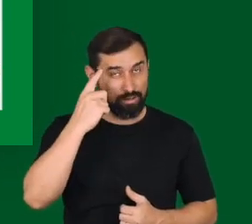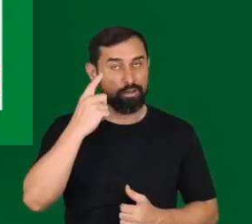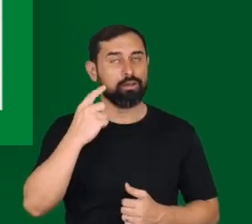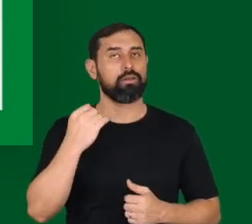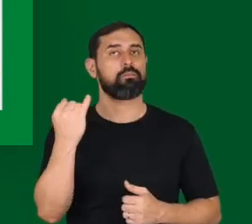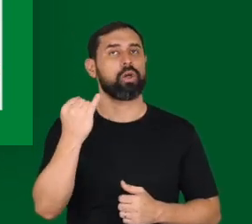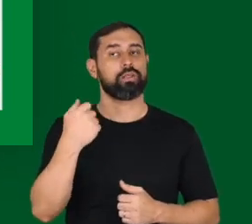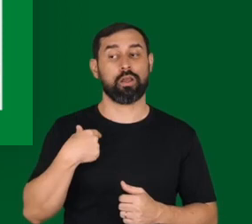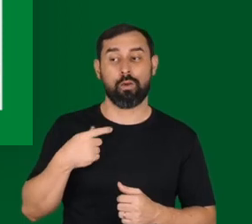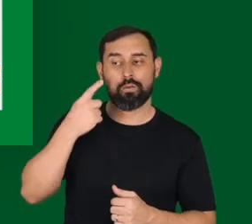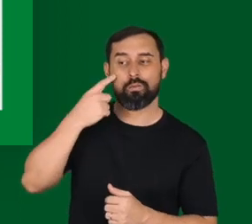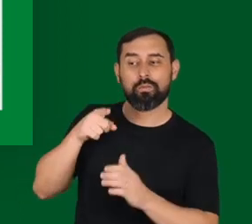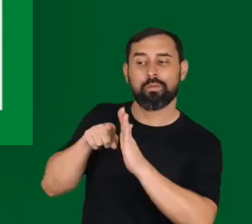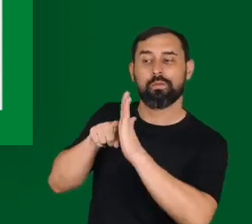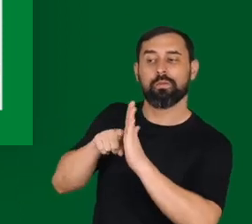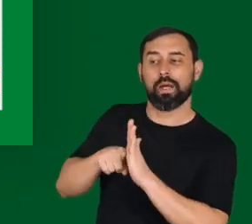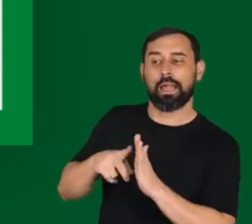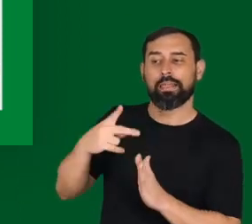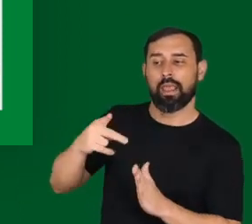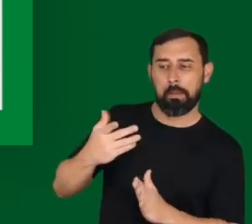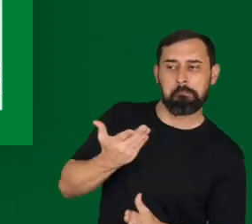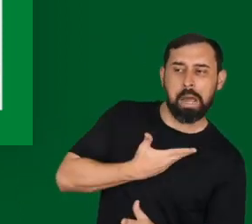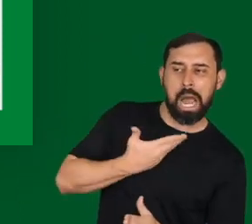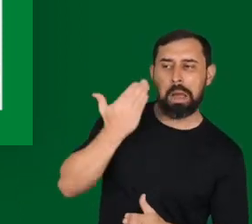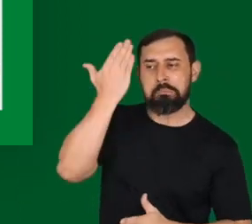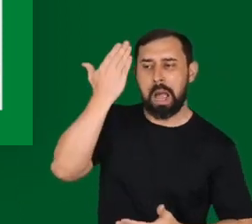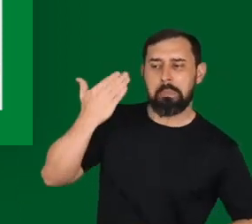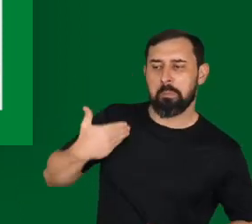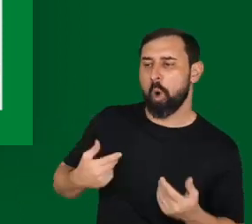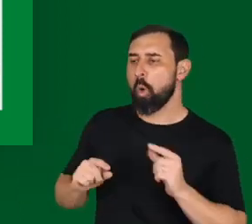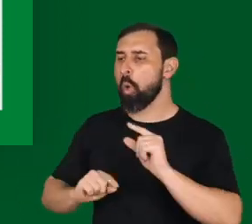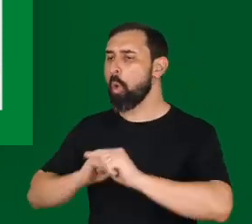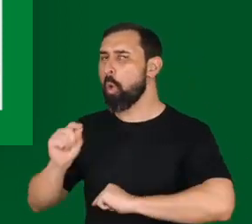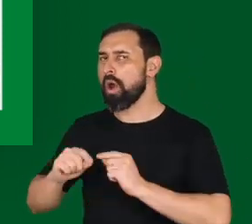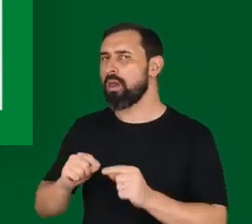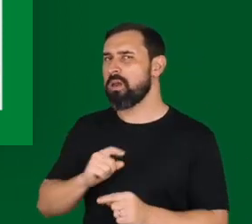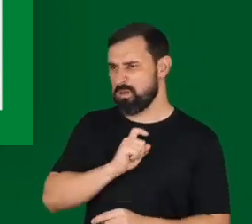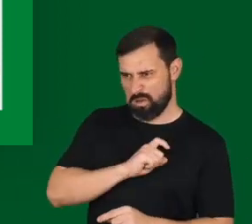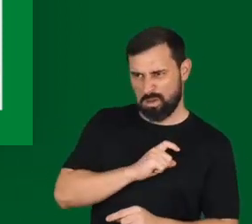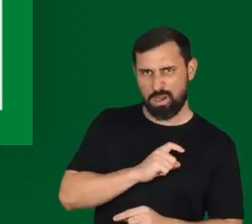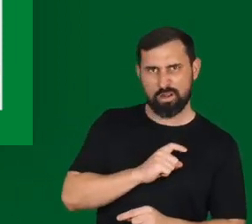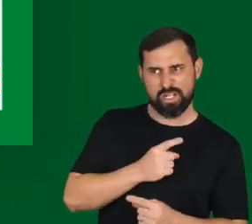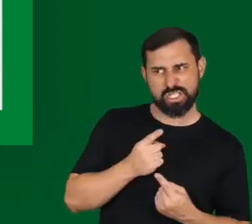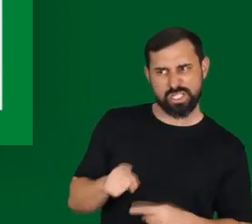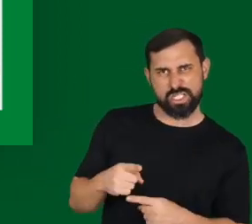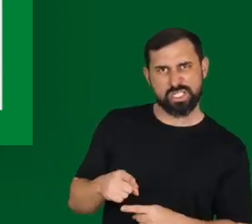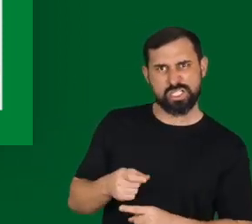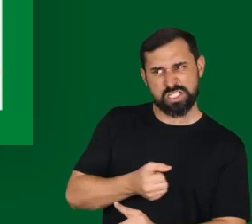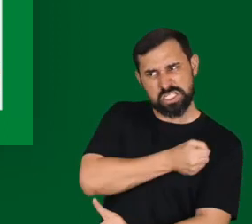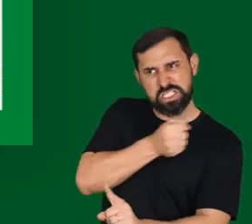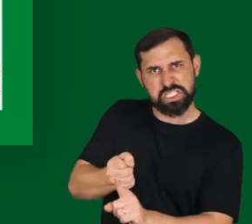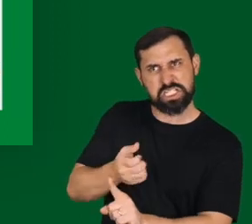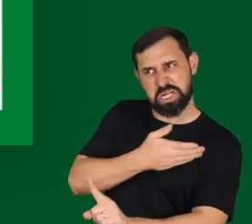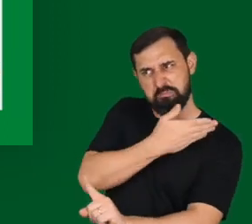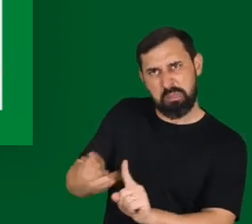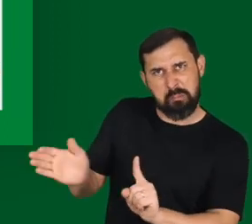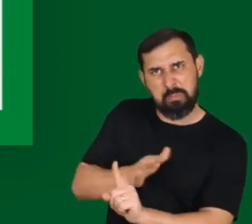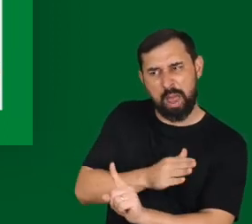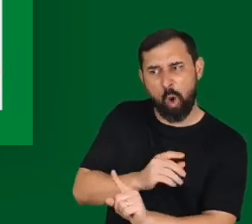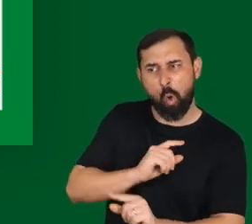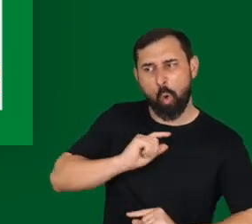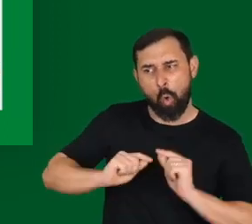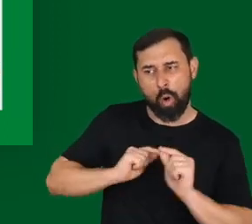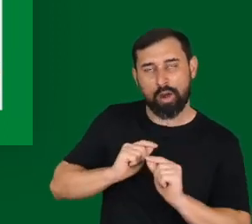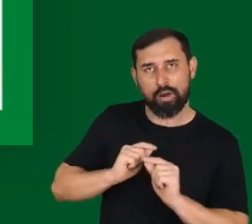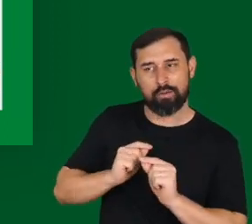Então, é muito importante a gente ter esses sinais, observar esses sinais de maus tratos e fazer a notificação